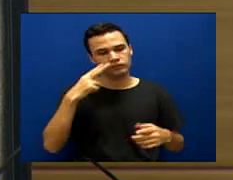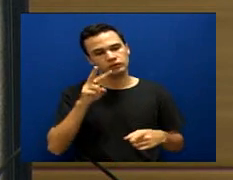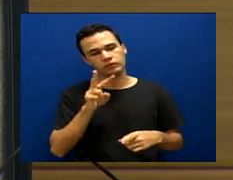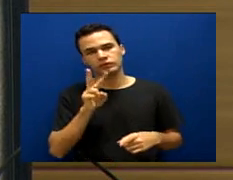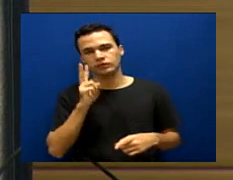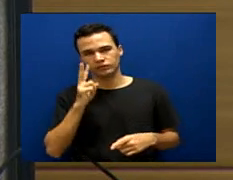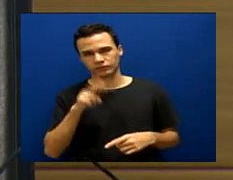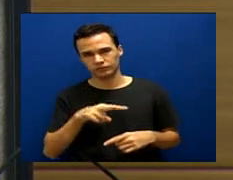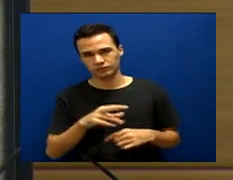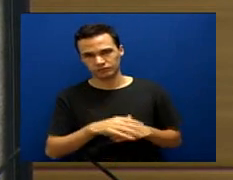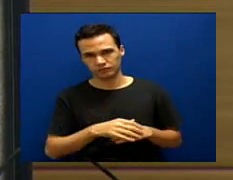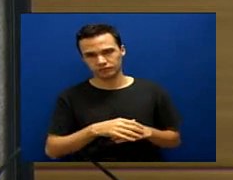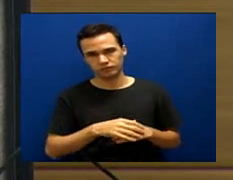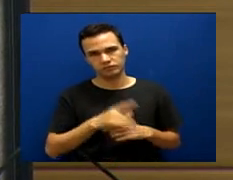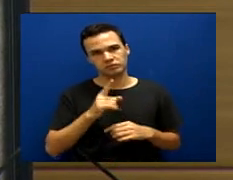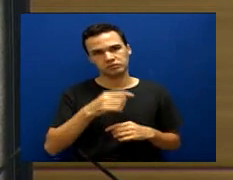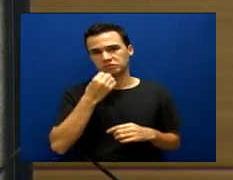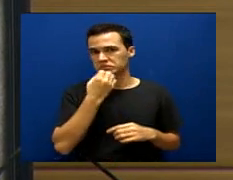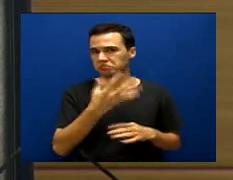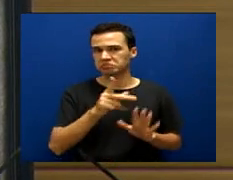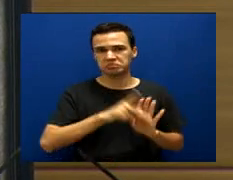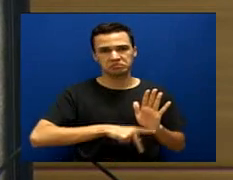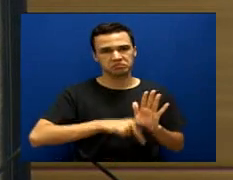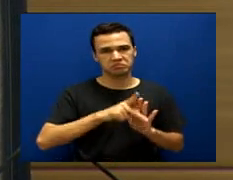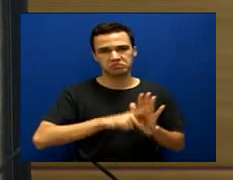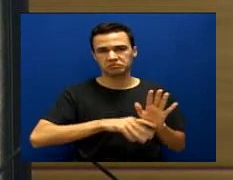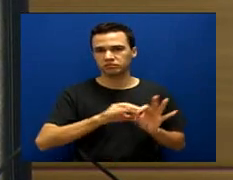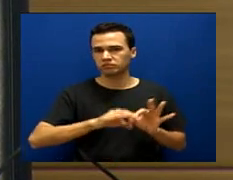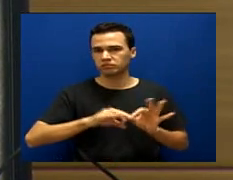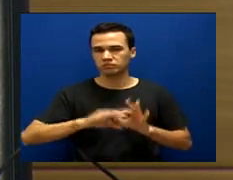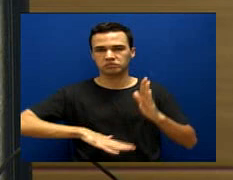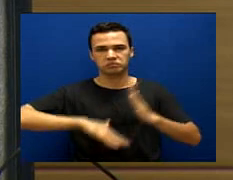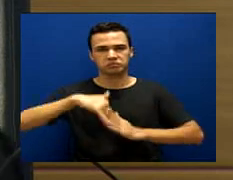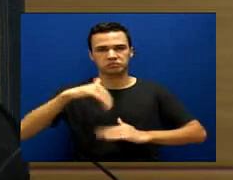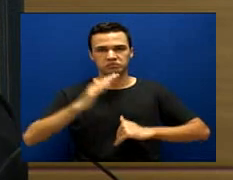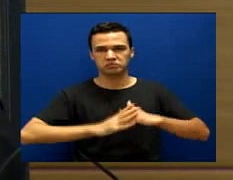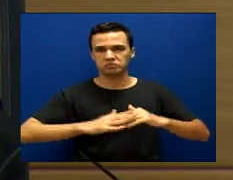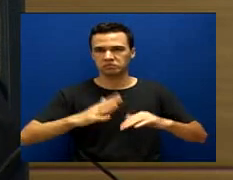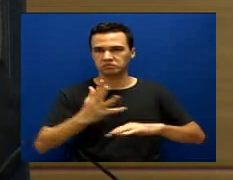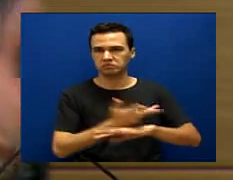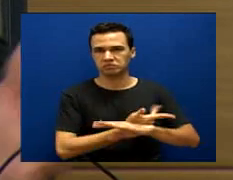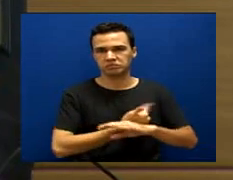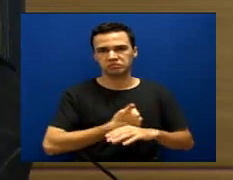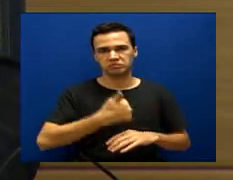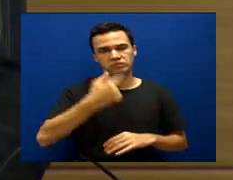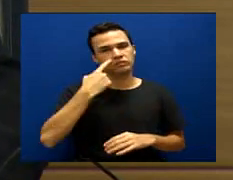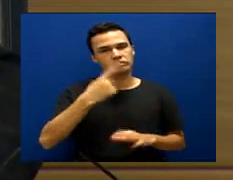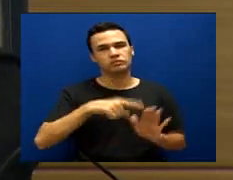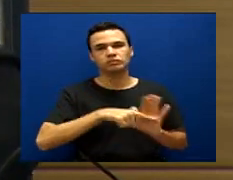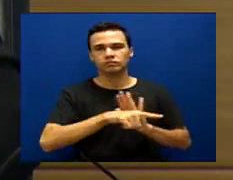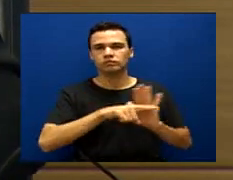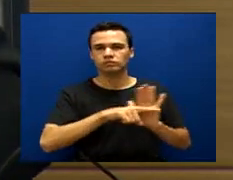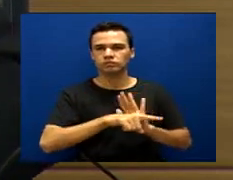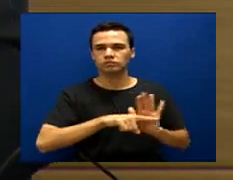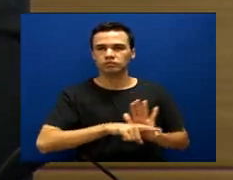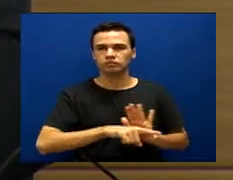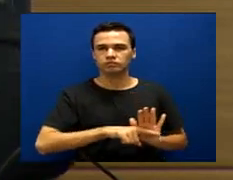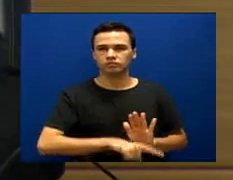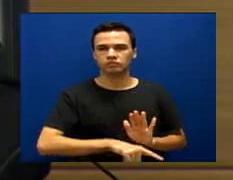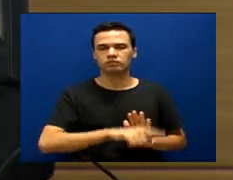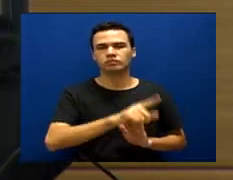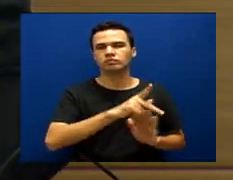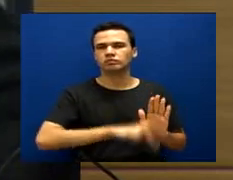que posso usar esse termo, muito bem feito o projeto de lei do João. E segundo, ele me informou, ele consultou